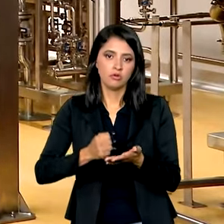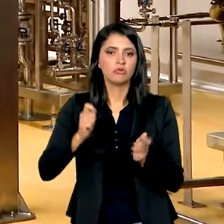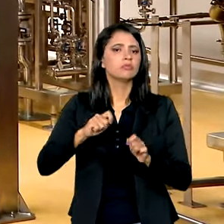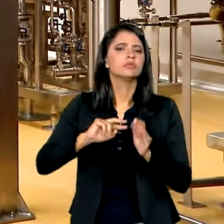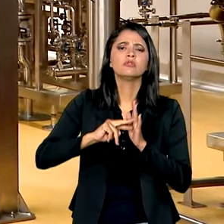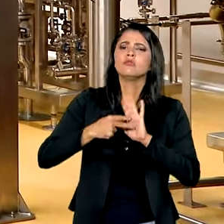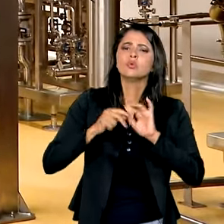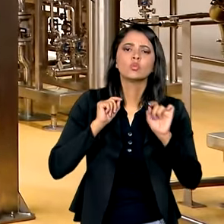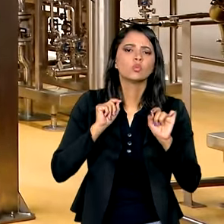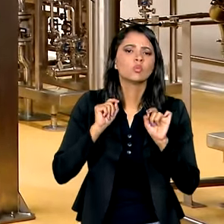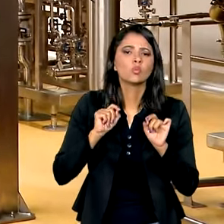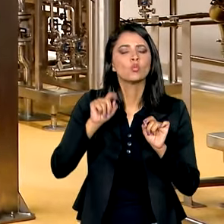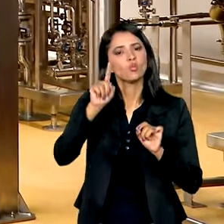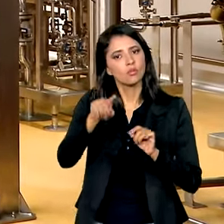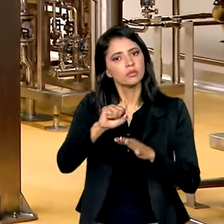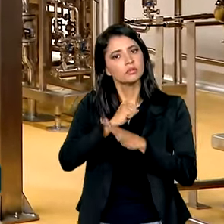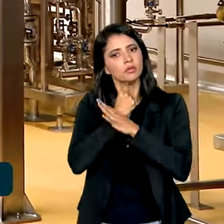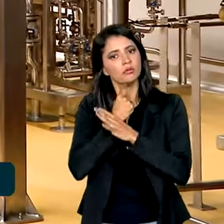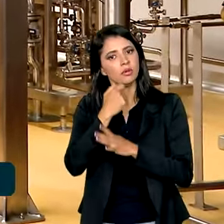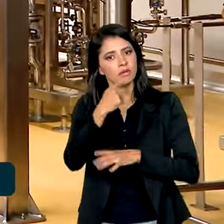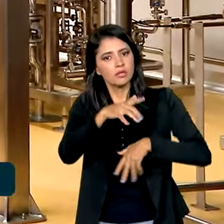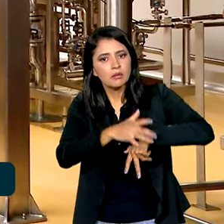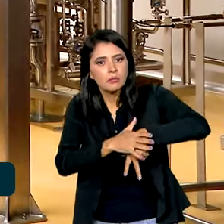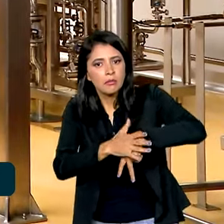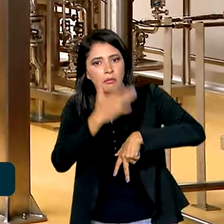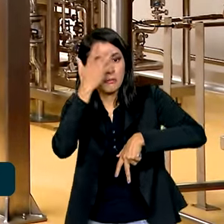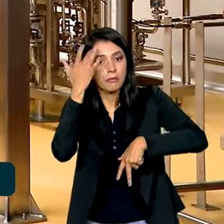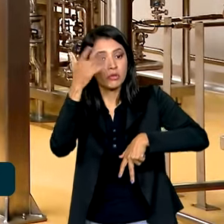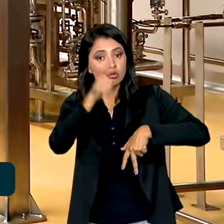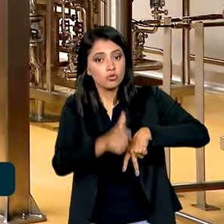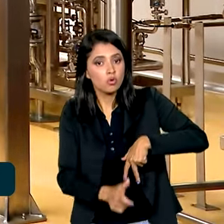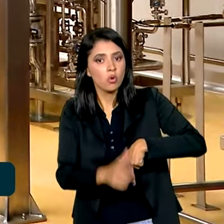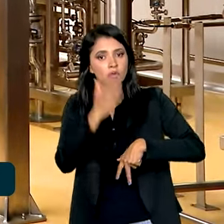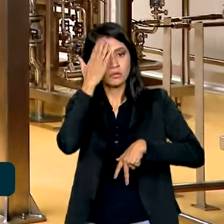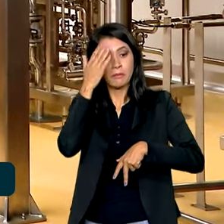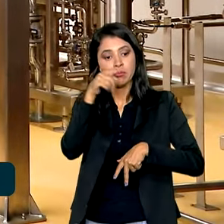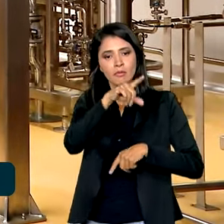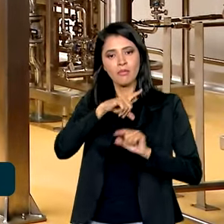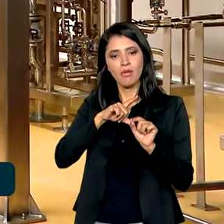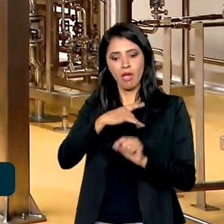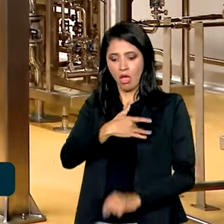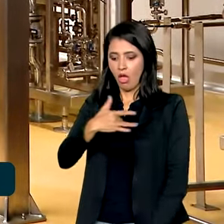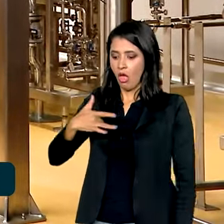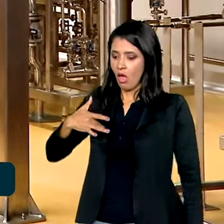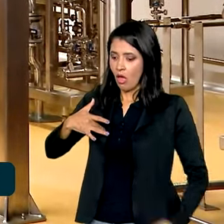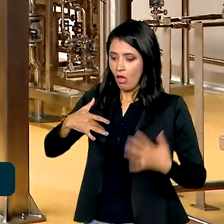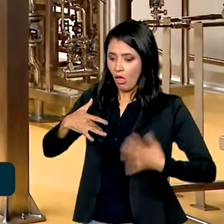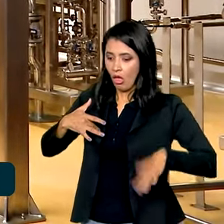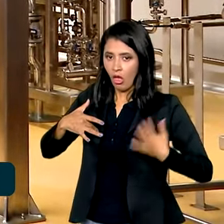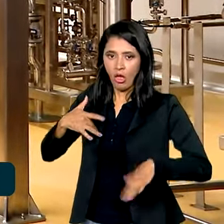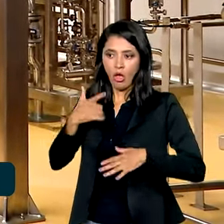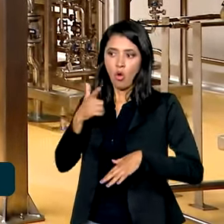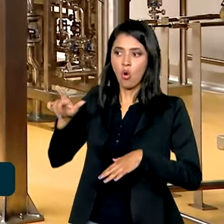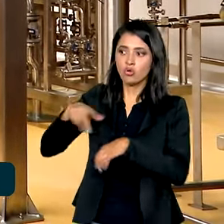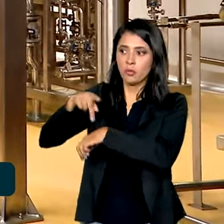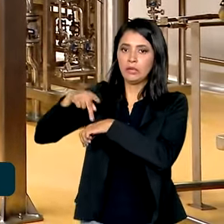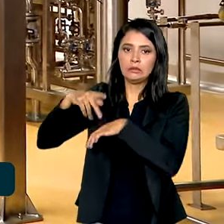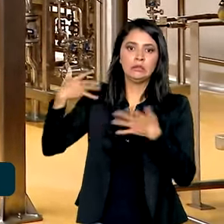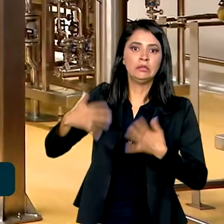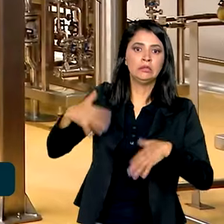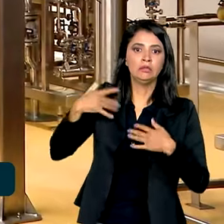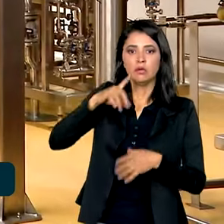o quê? Significa muita segurança para o paciente, saber que a saúde não está, né, nas mãos de outros